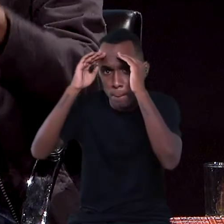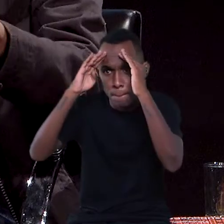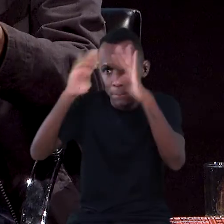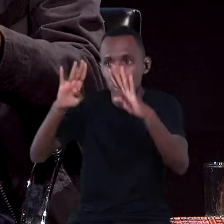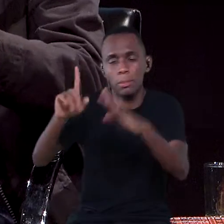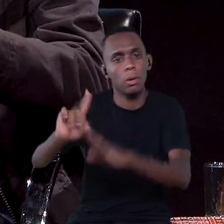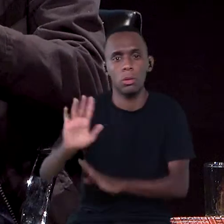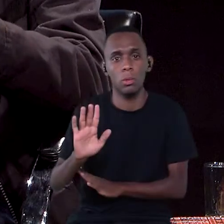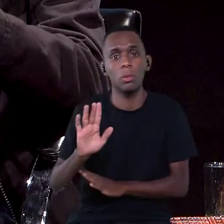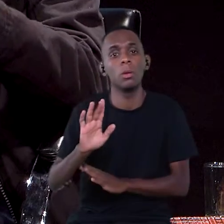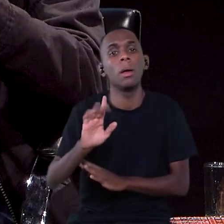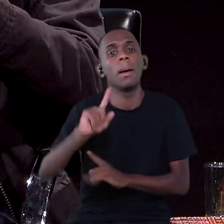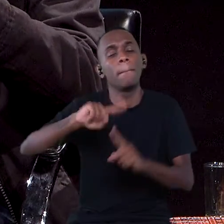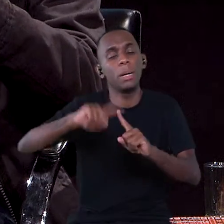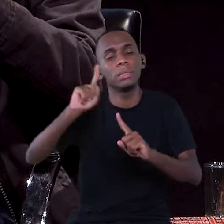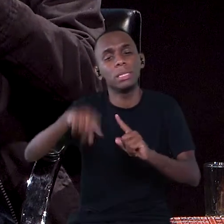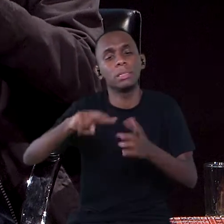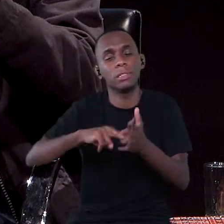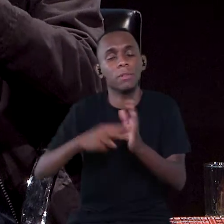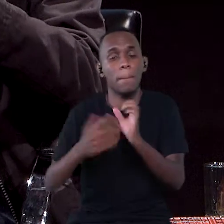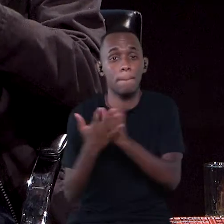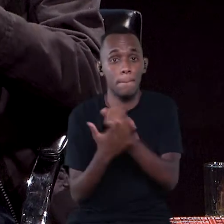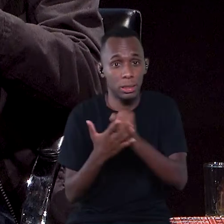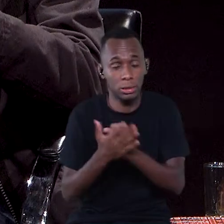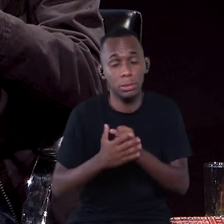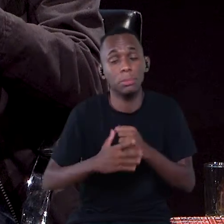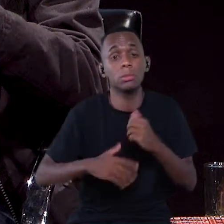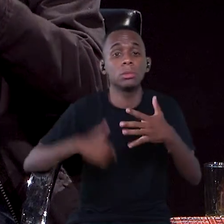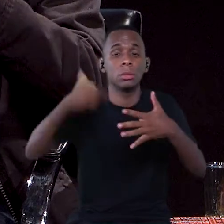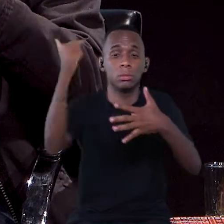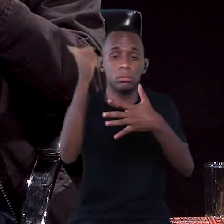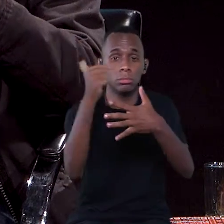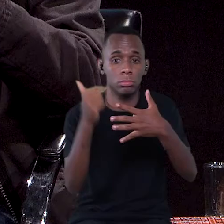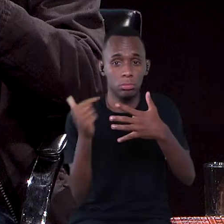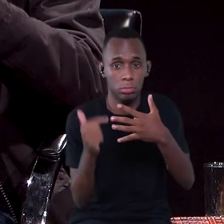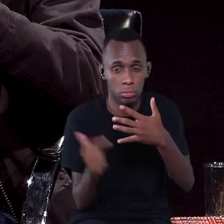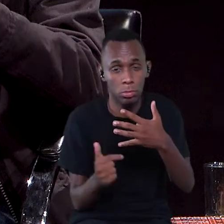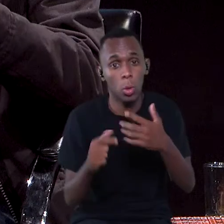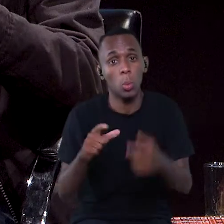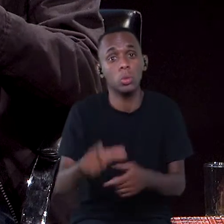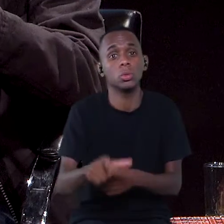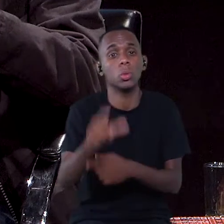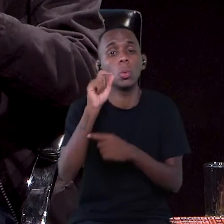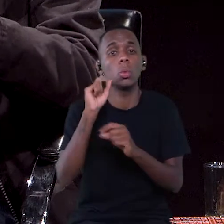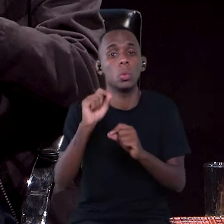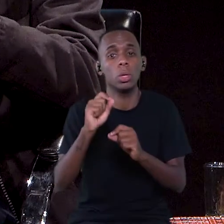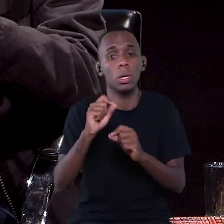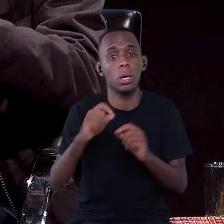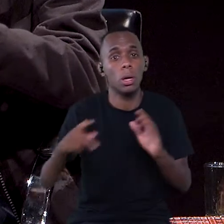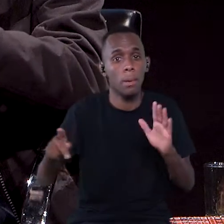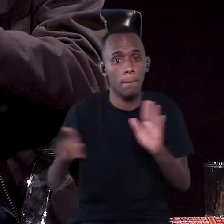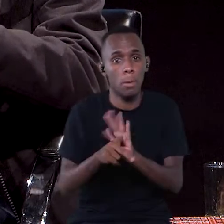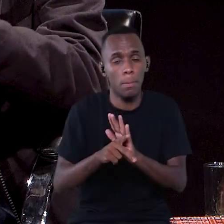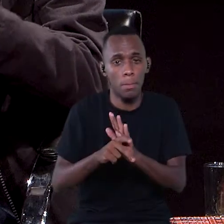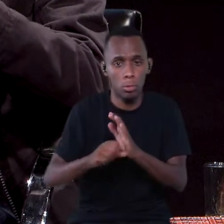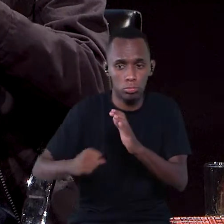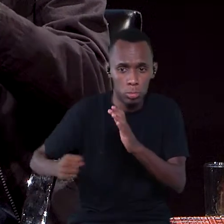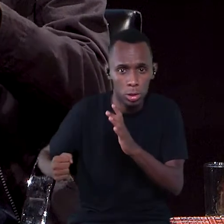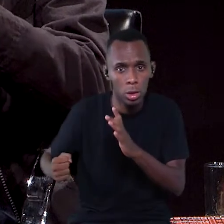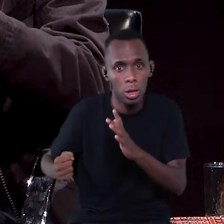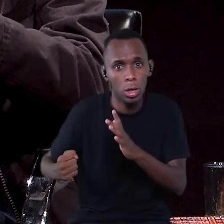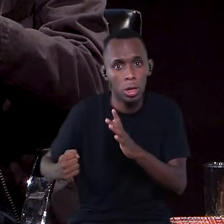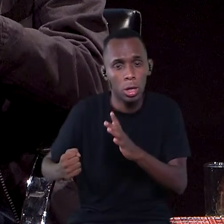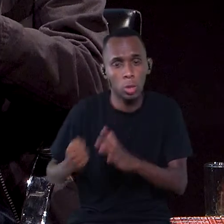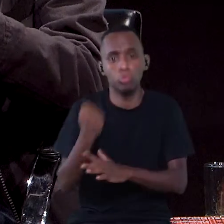valores fragmentários. E desse repertório tão vasto, escolhi especificamente a figura de Exu, que